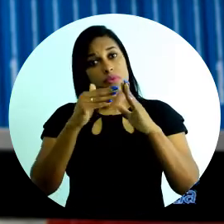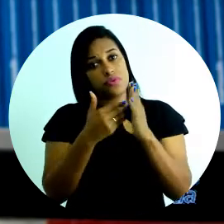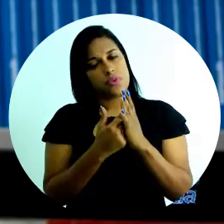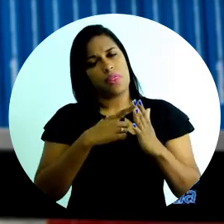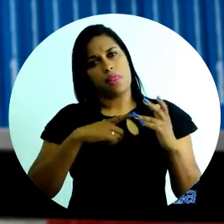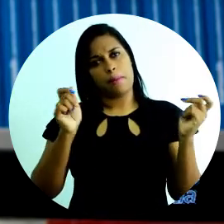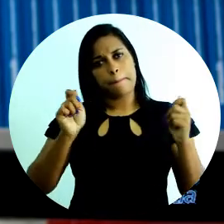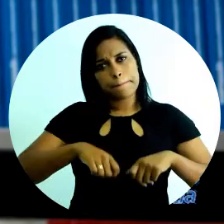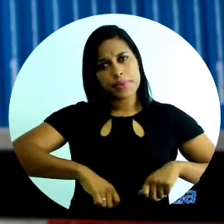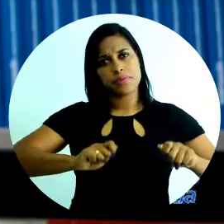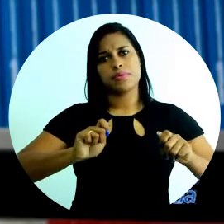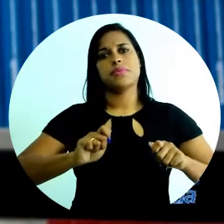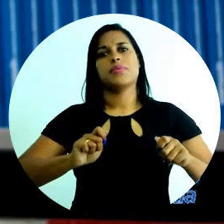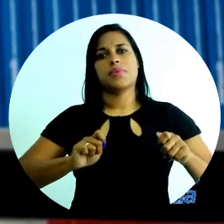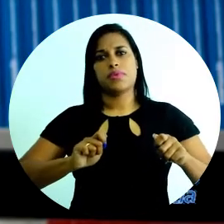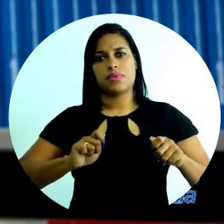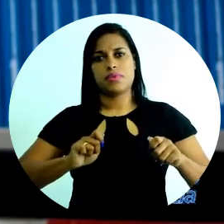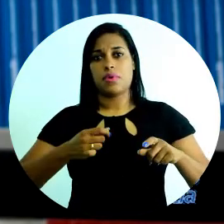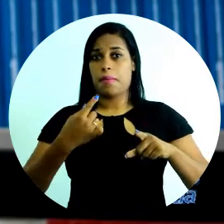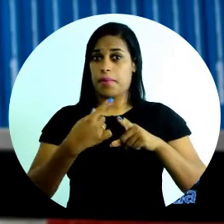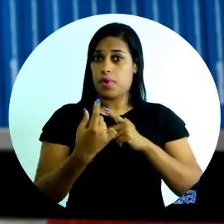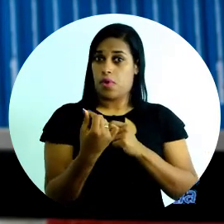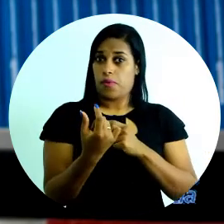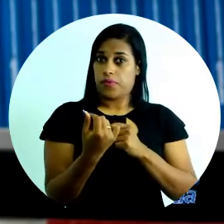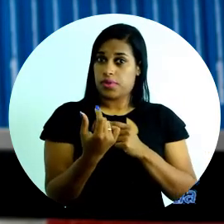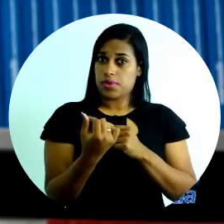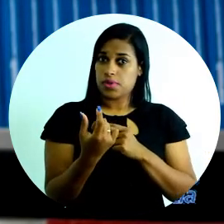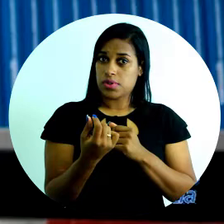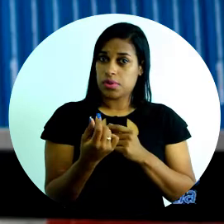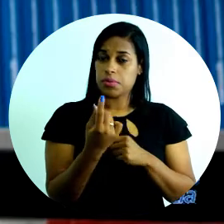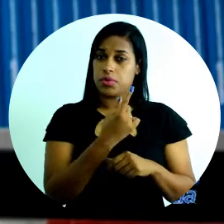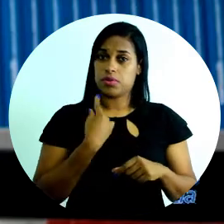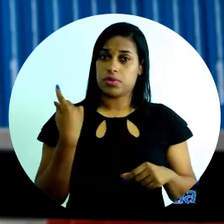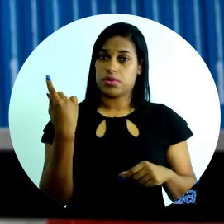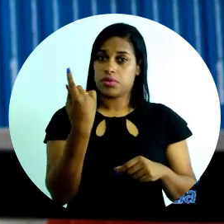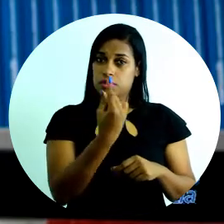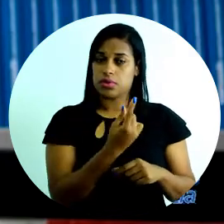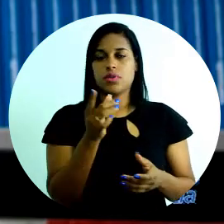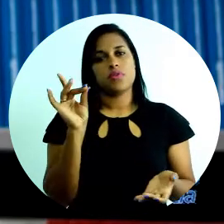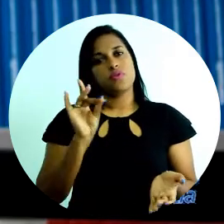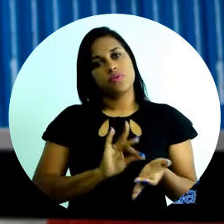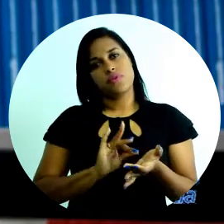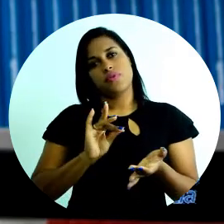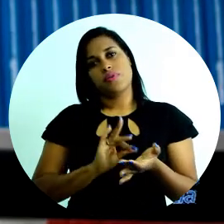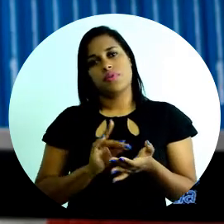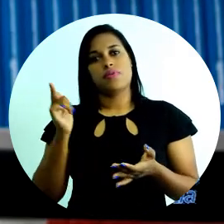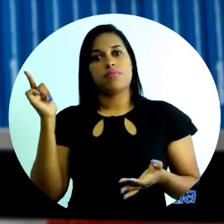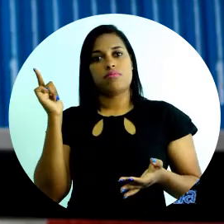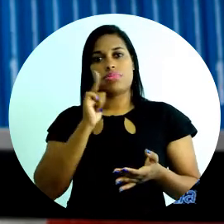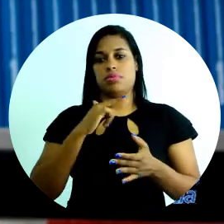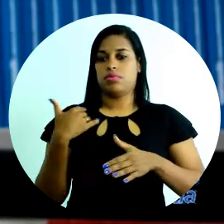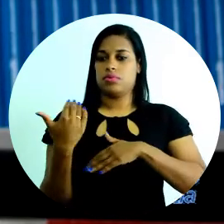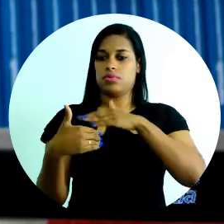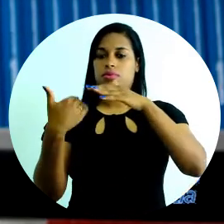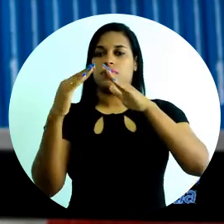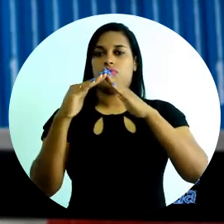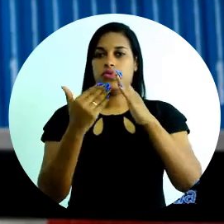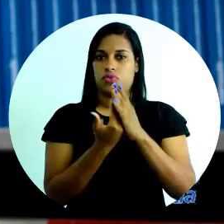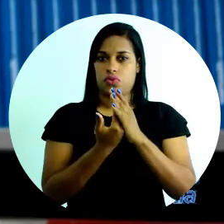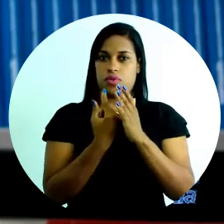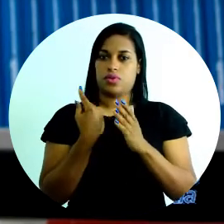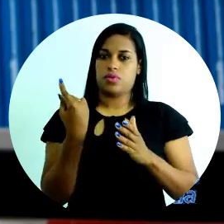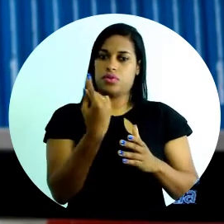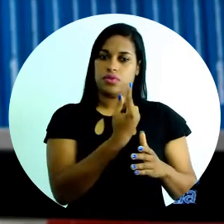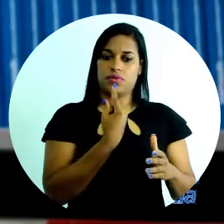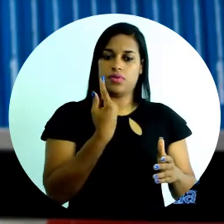que a escola possa ter a possibilidade de gerir. Porque com o financiamento é que nós iremos, de fato, conseguir construir aquela